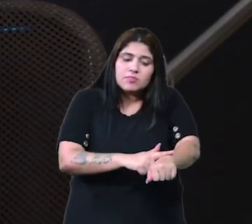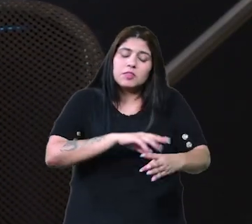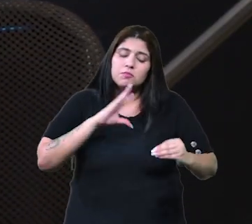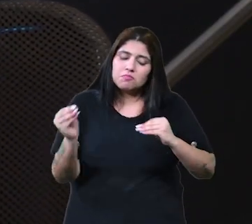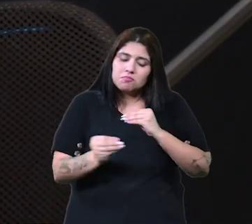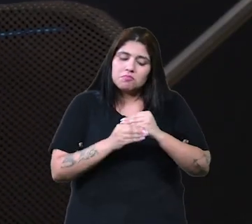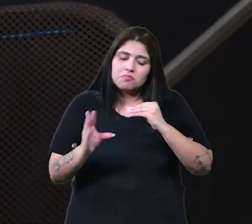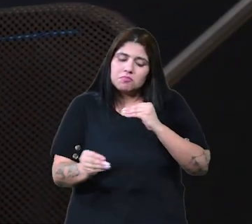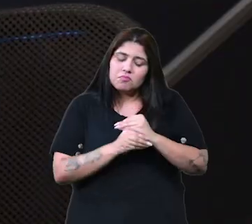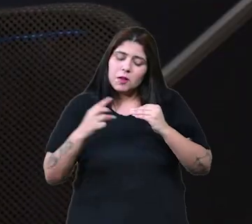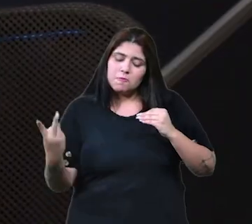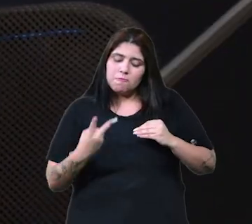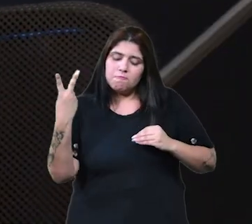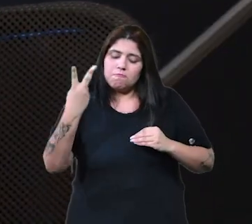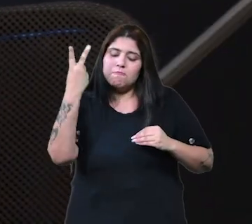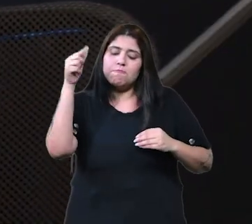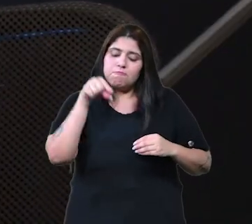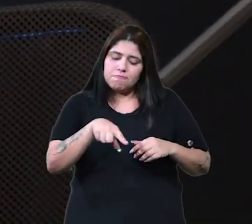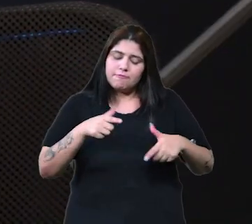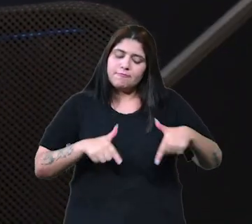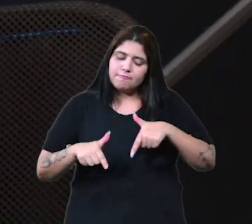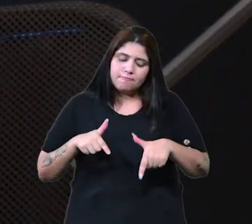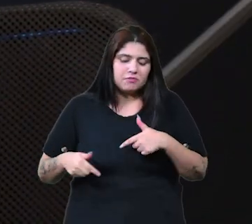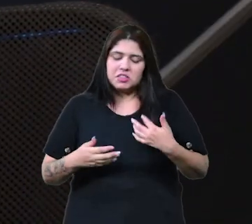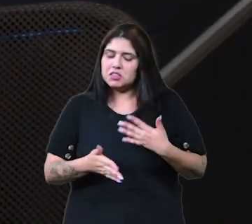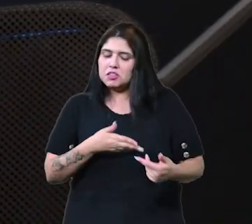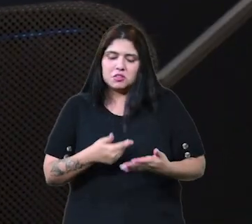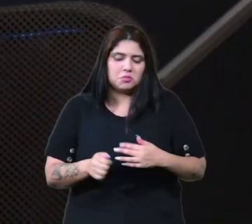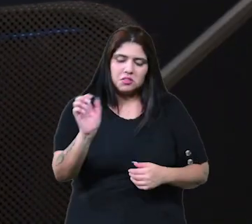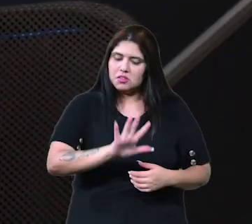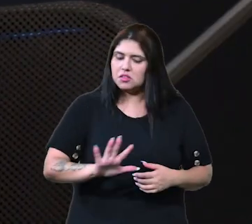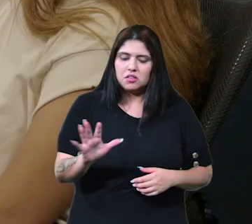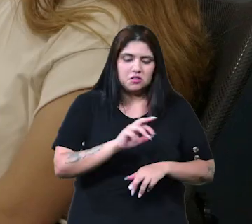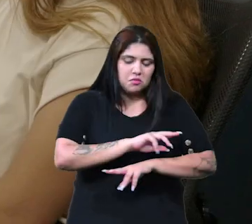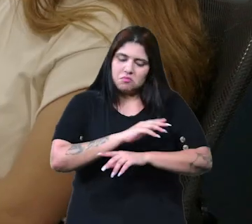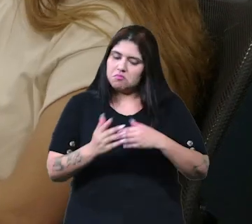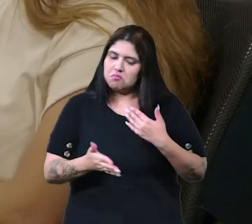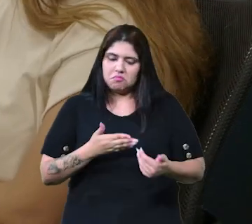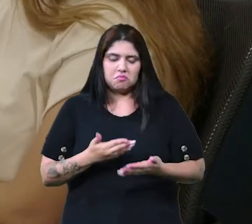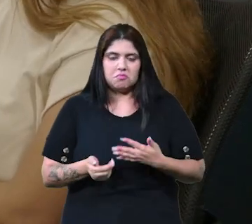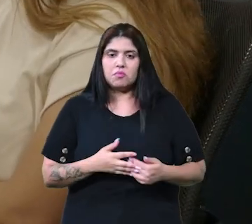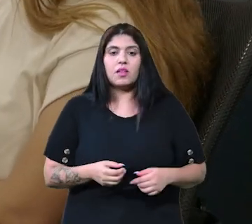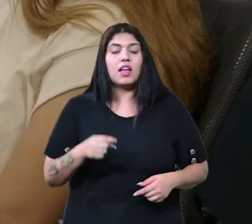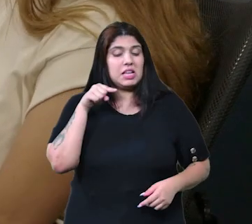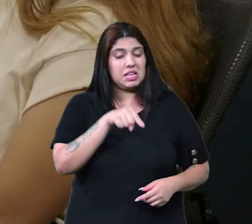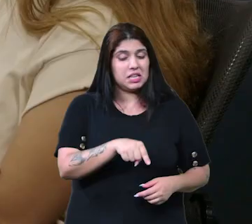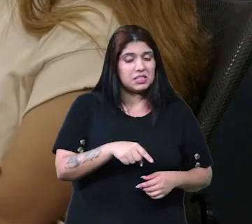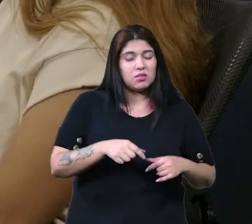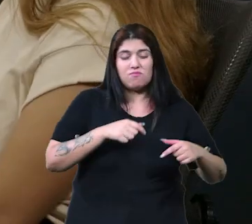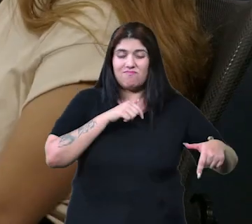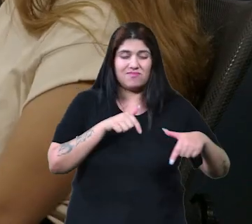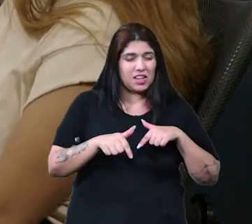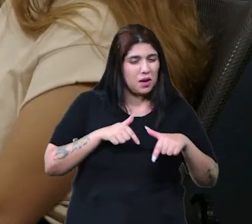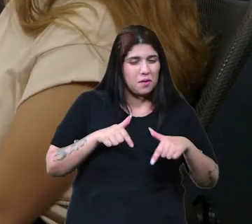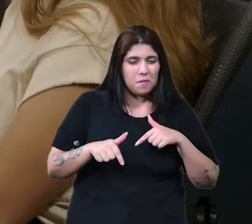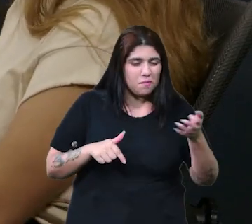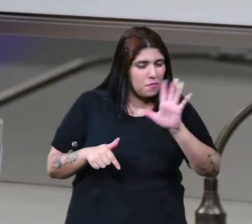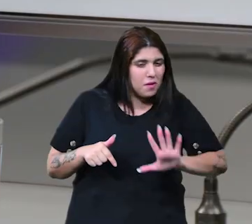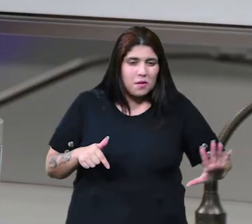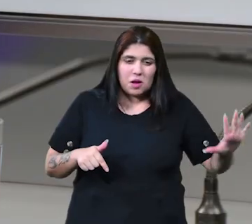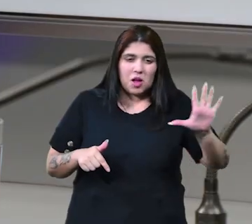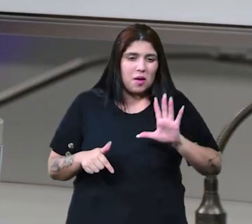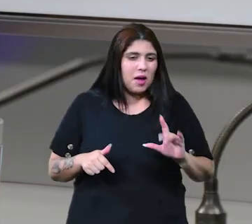né, independente do segmento de atuação. É um mercado muito abrangente. Você tem muitas opções, muitas vertentes para